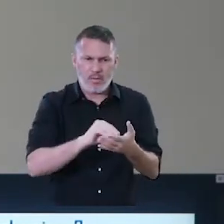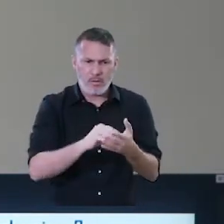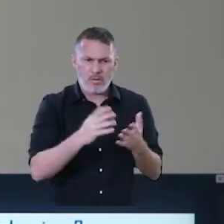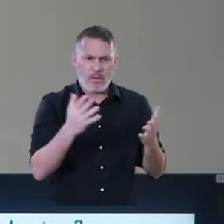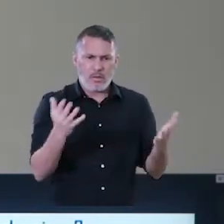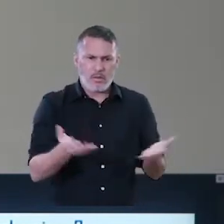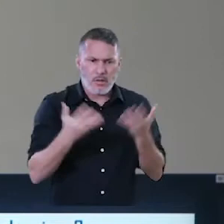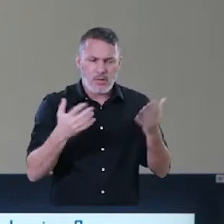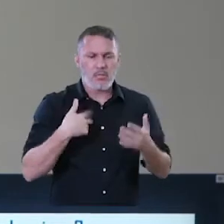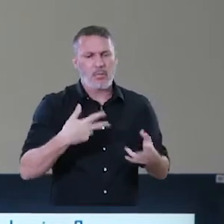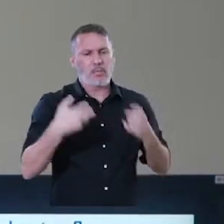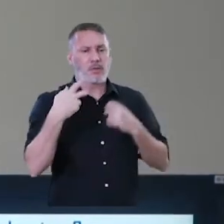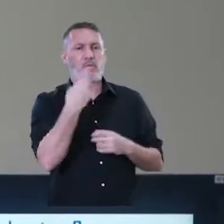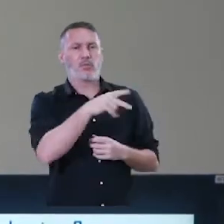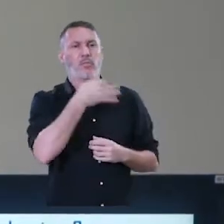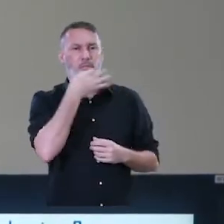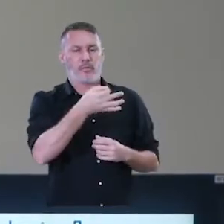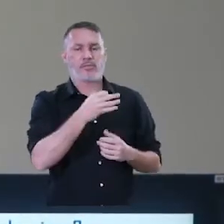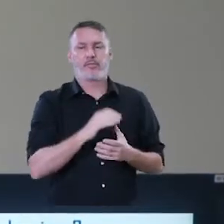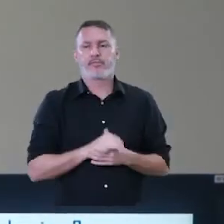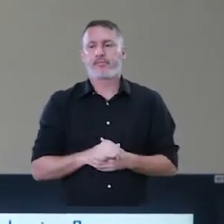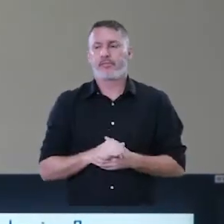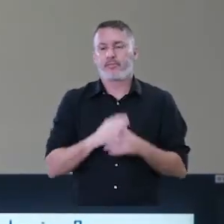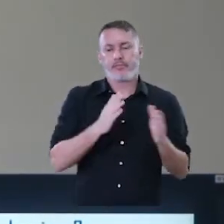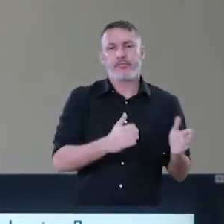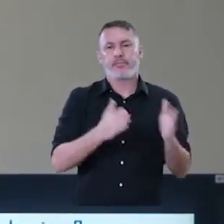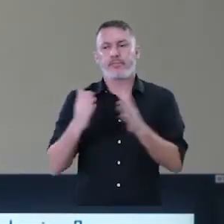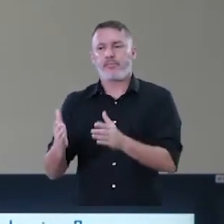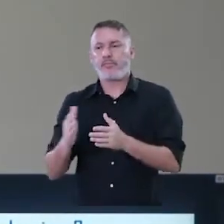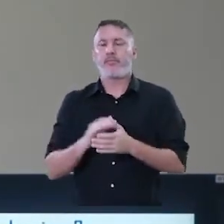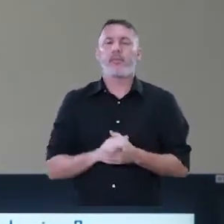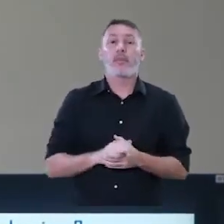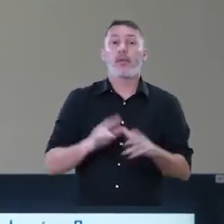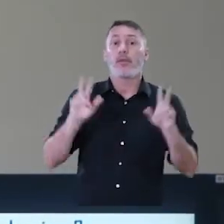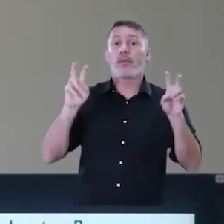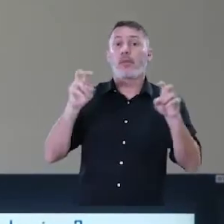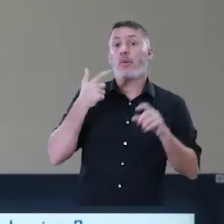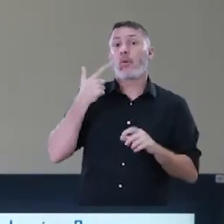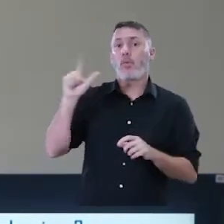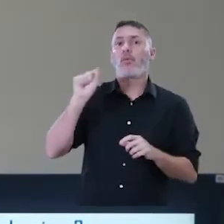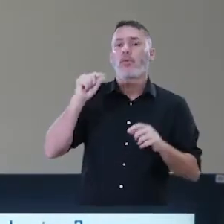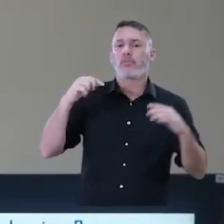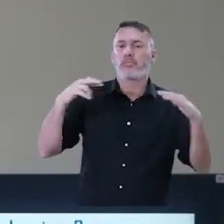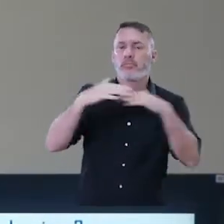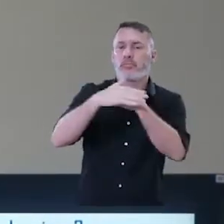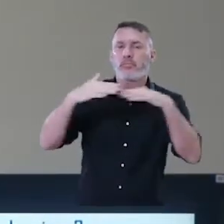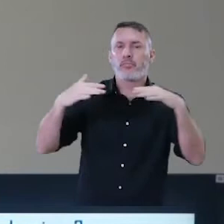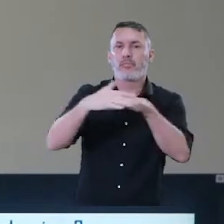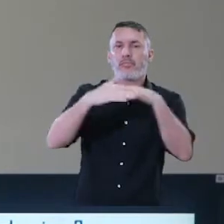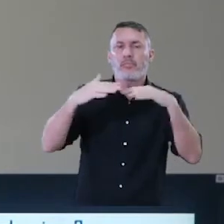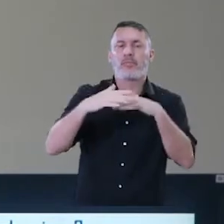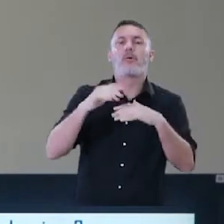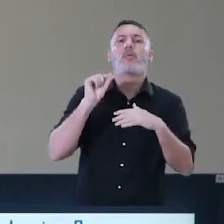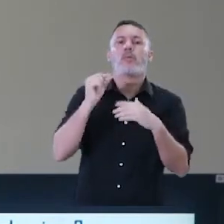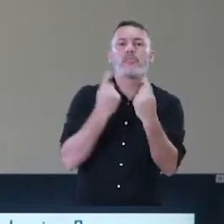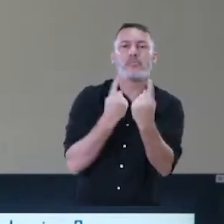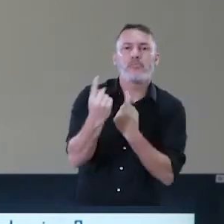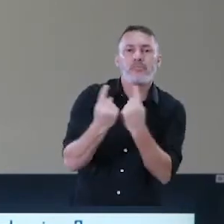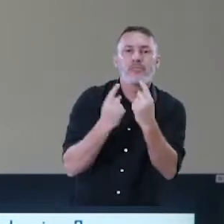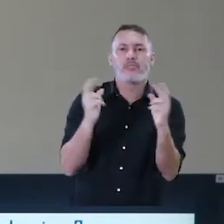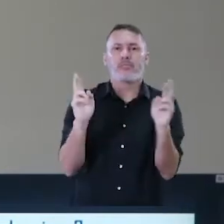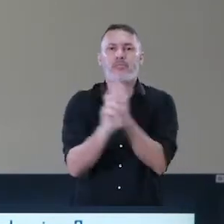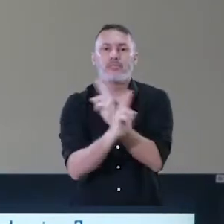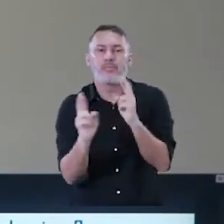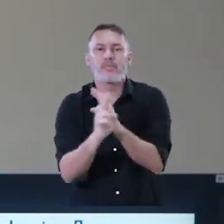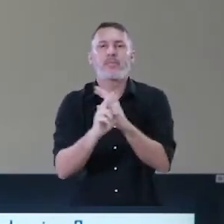posicionamento enquanto determinada temática. Olha o outro tema: mobilidade urbana. O que eu